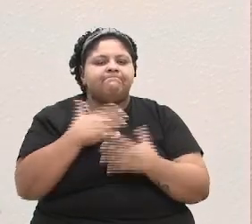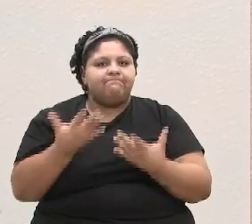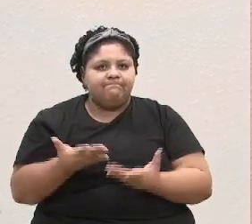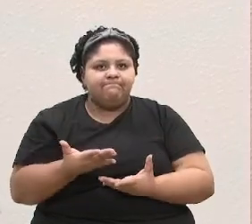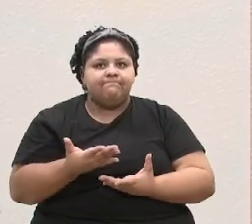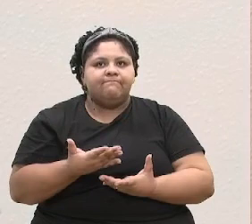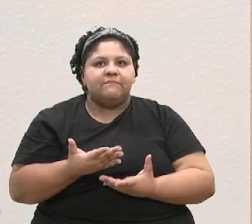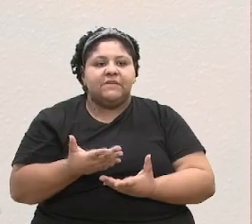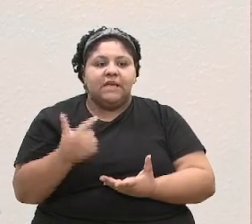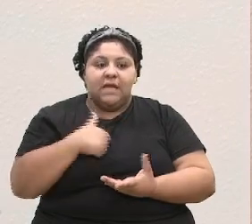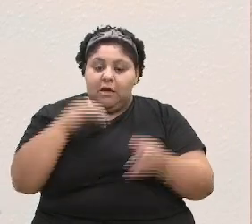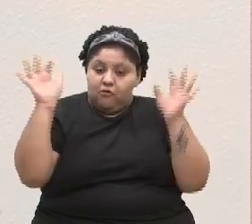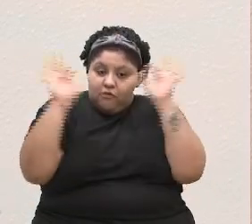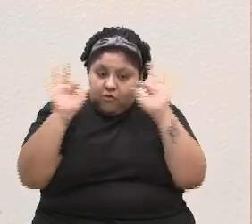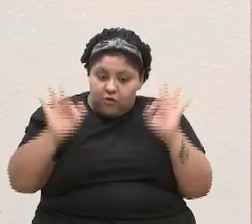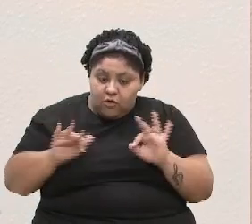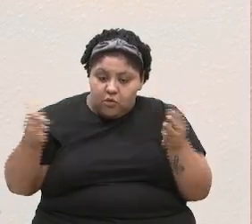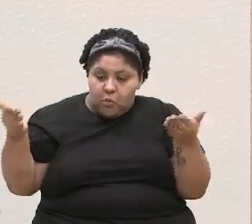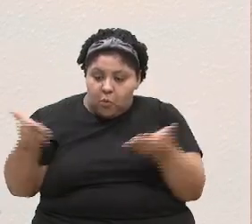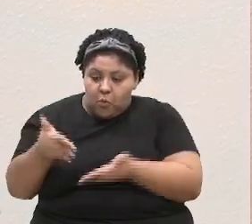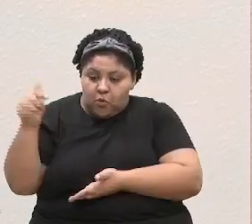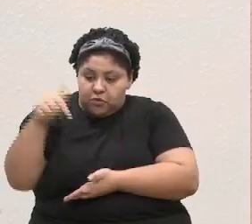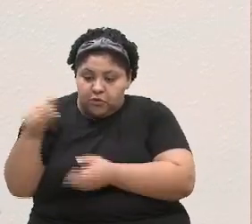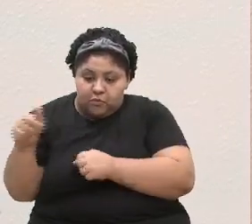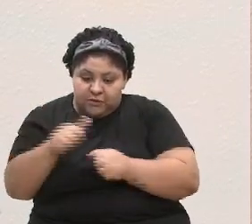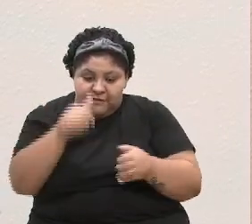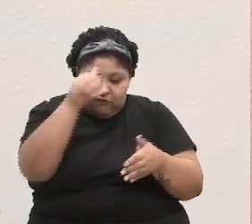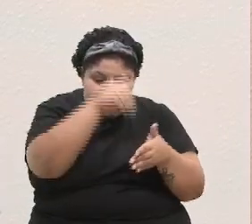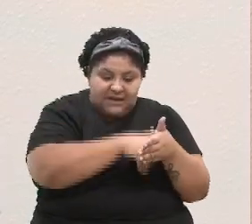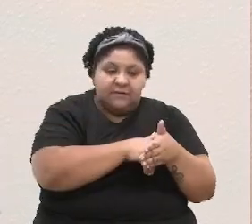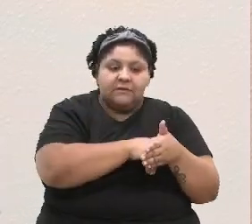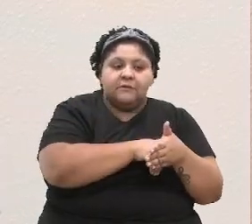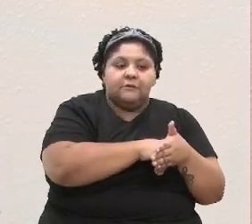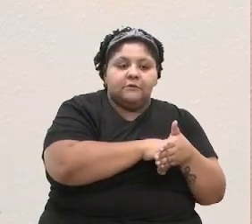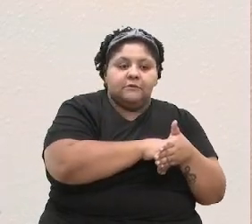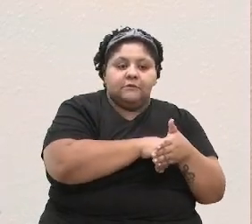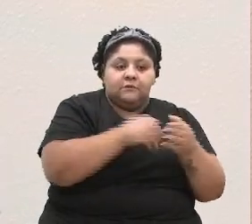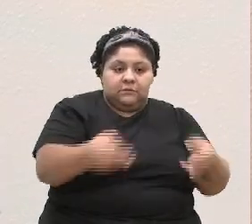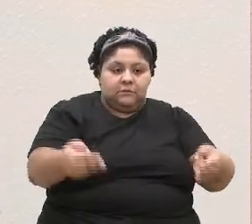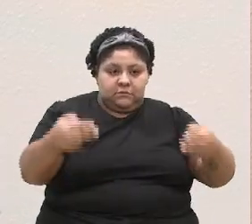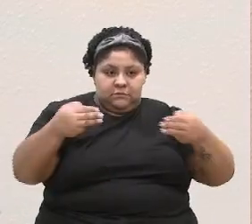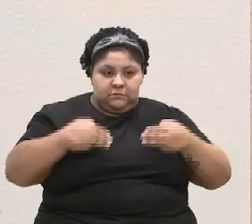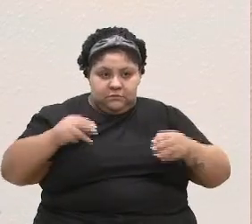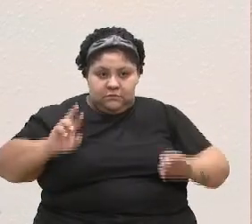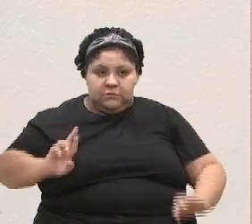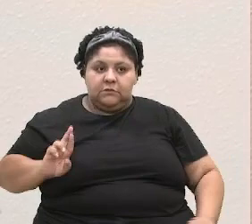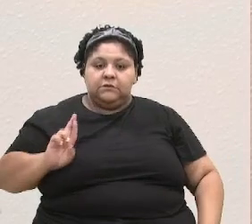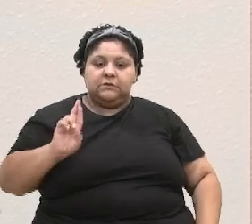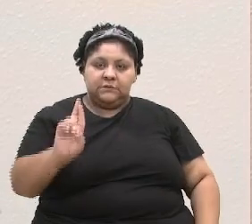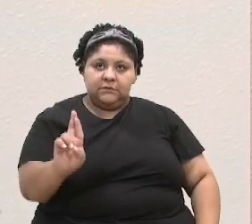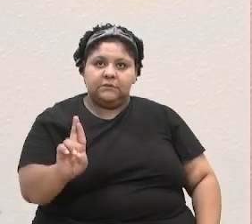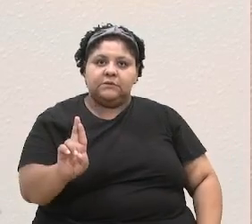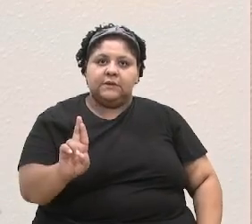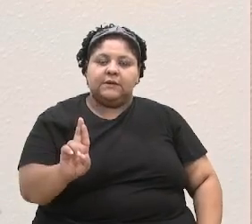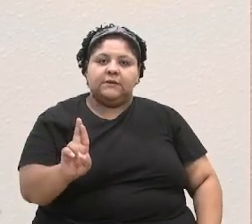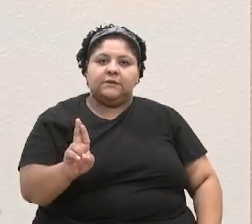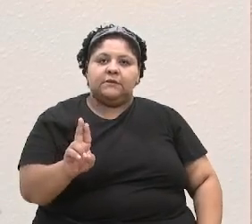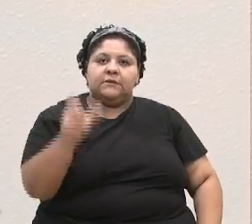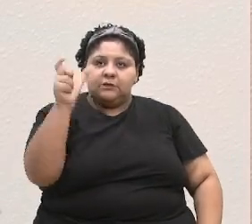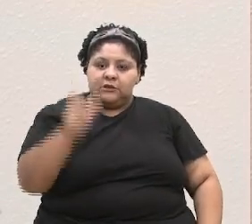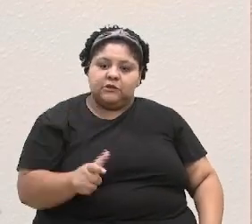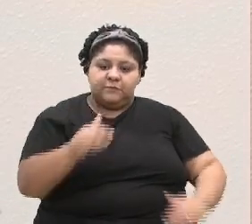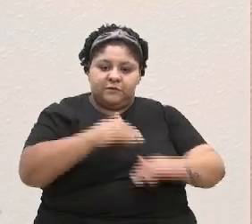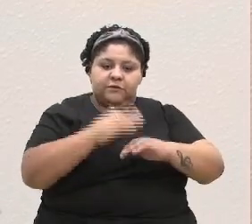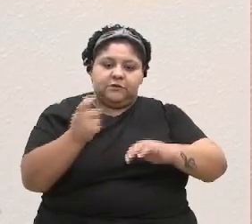fico feliz por hoje estar aqui podendo votar uma moção que tanto representa para as pessoas que mais precisam. E a